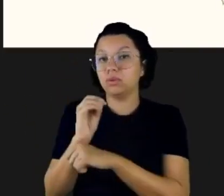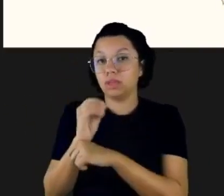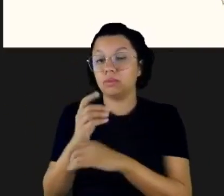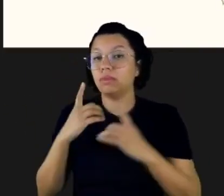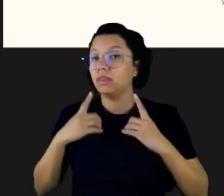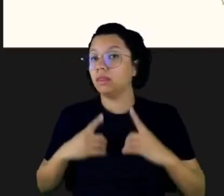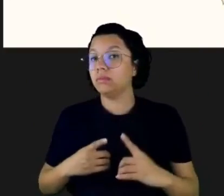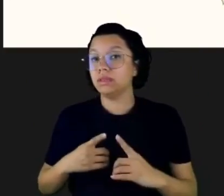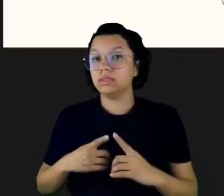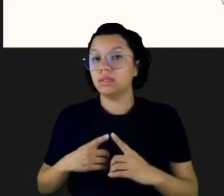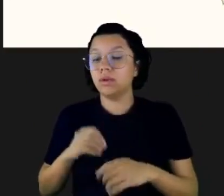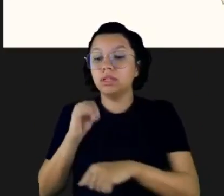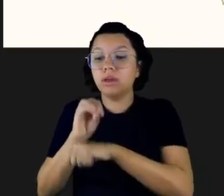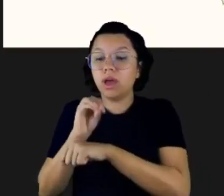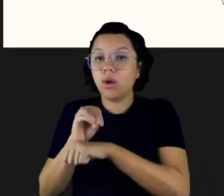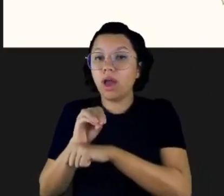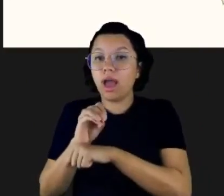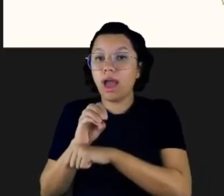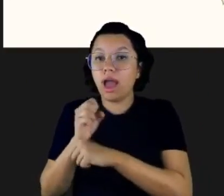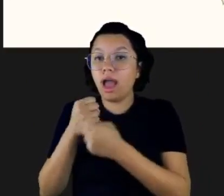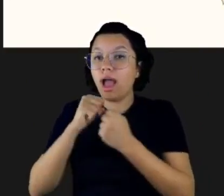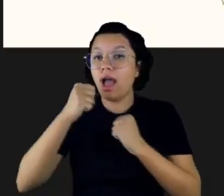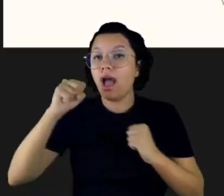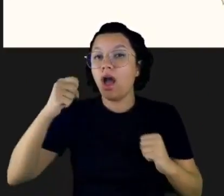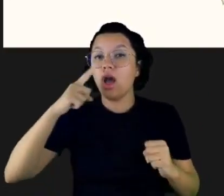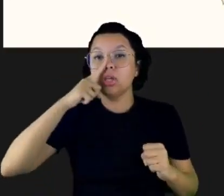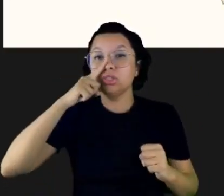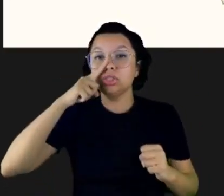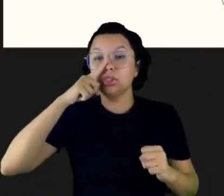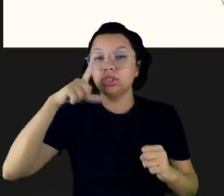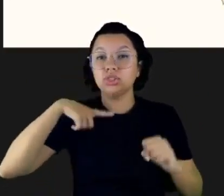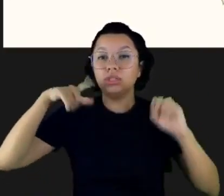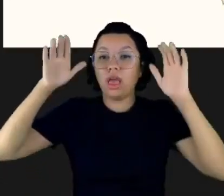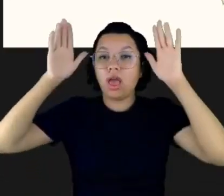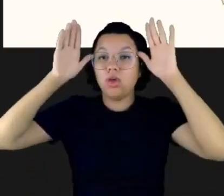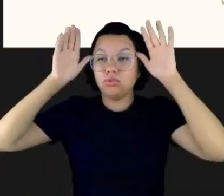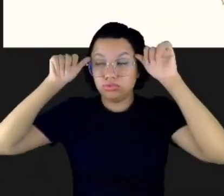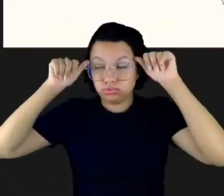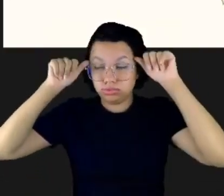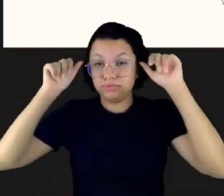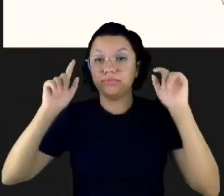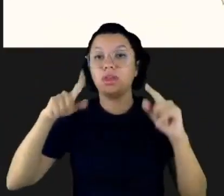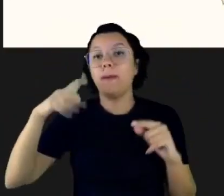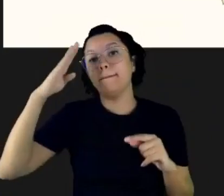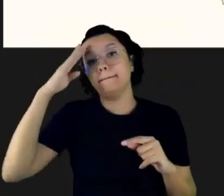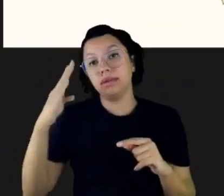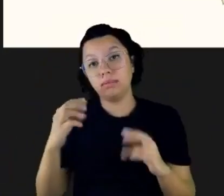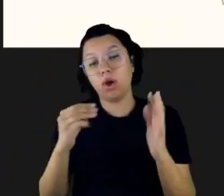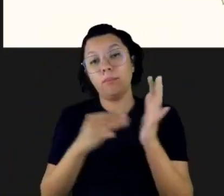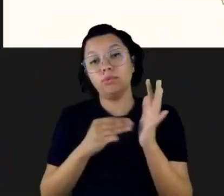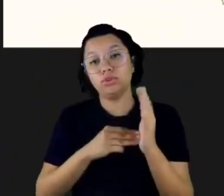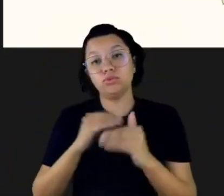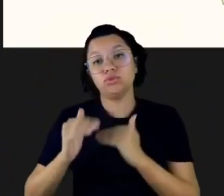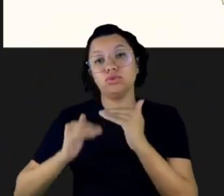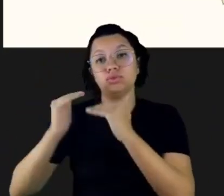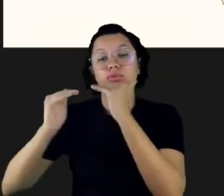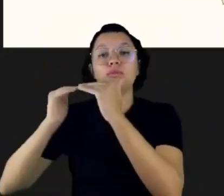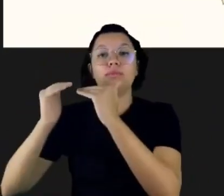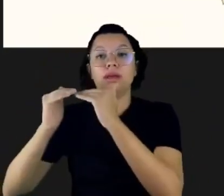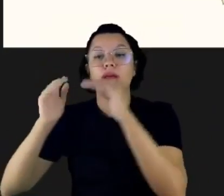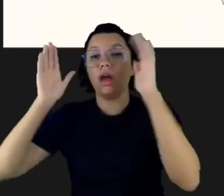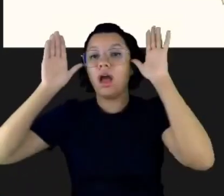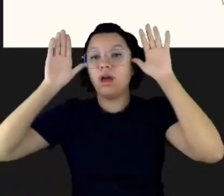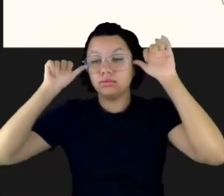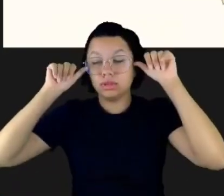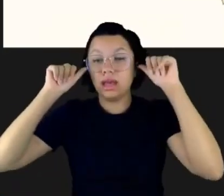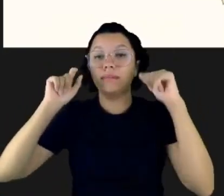tratada aumenta o risco de desenvolver demência. É uma das principais causas do desenvolvimento de Alzheimer, é o quadro